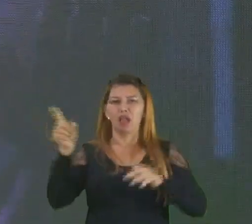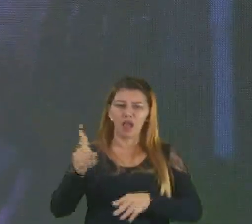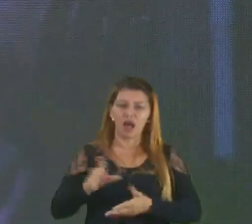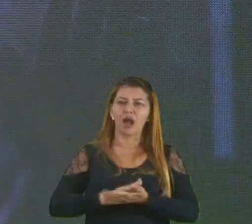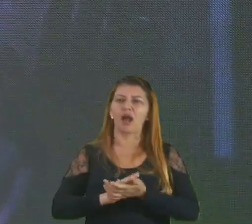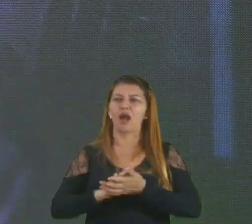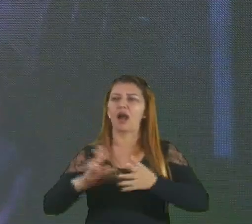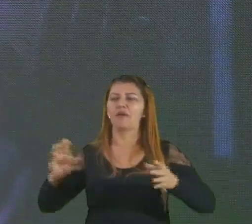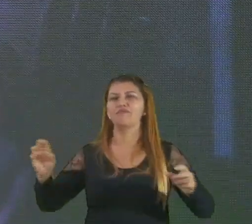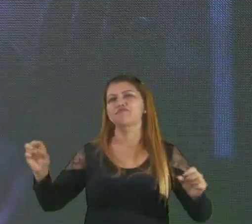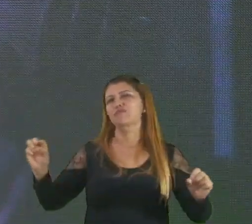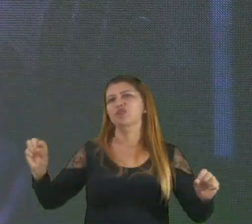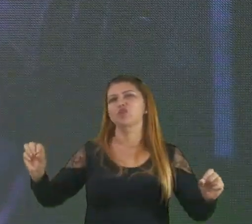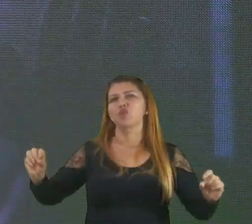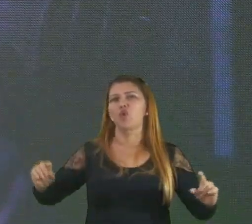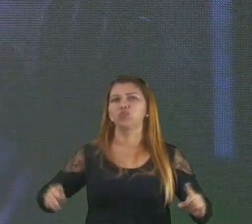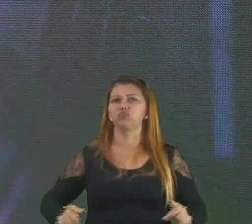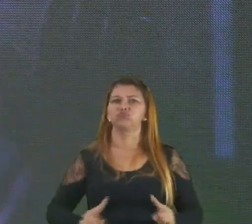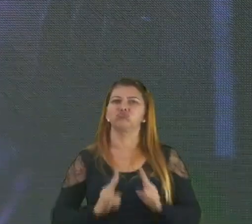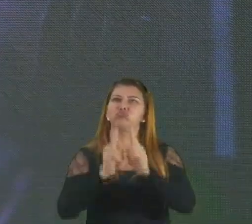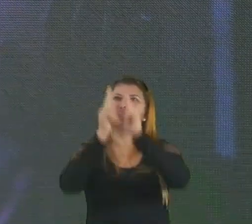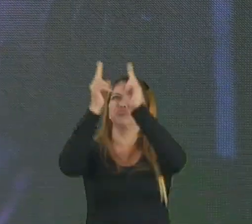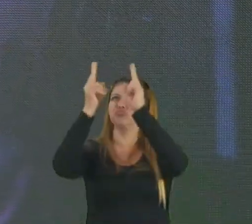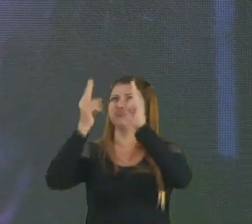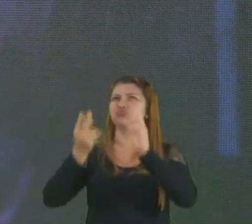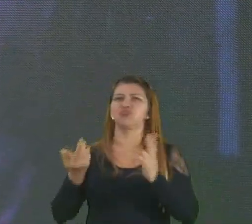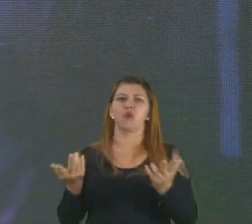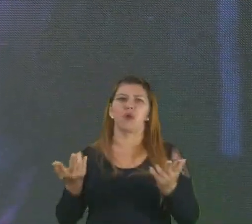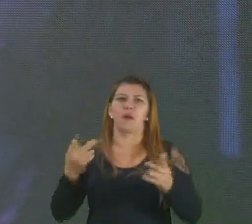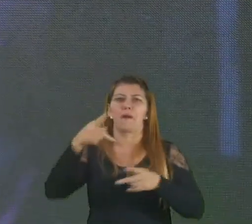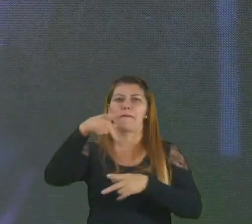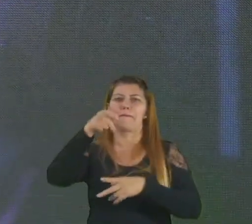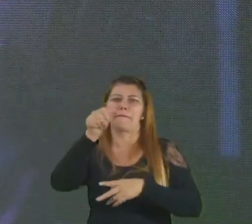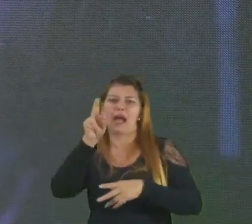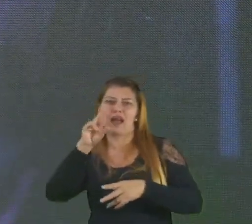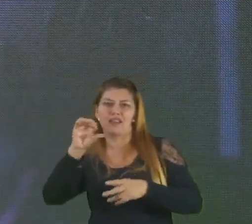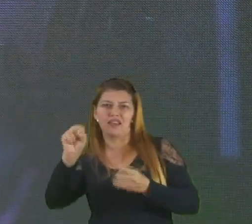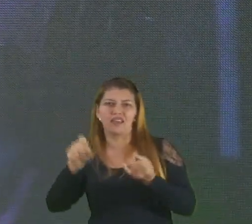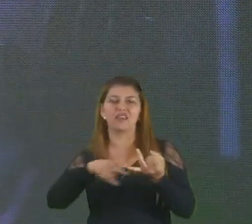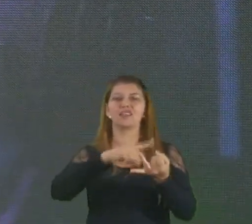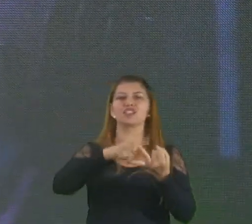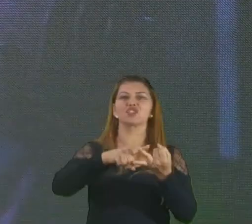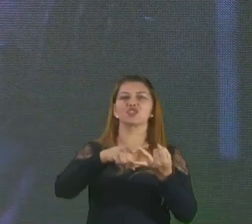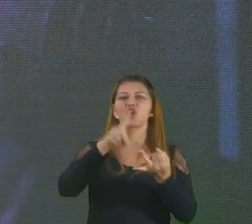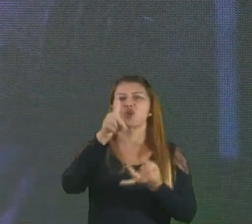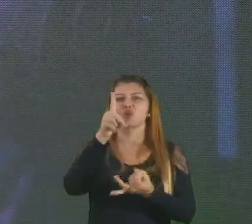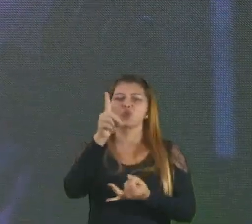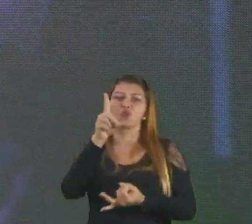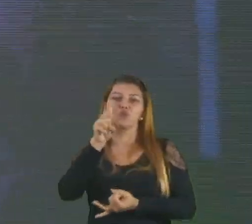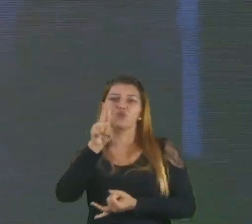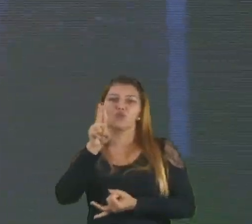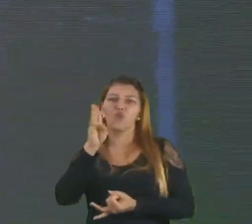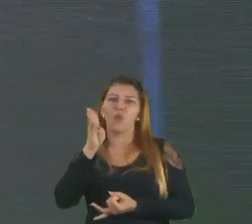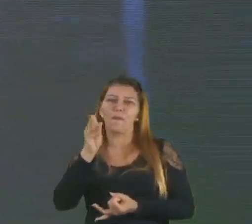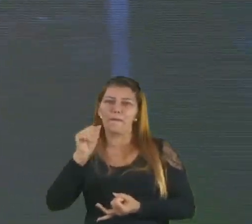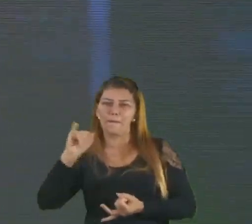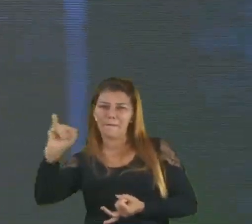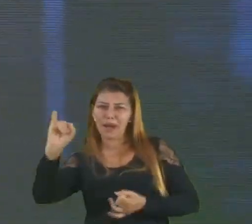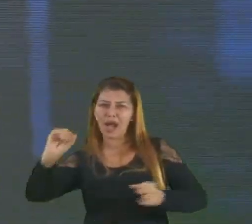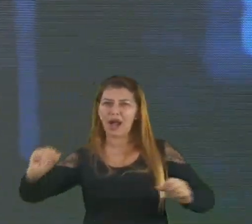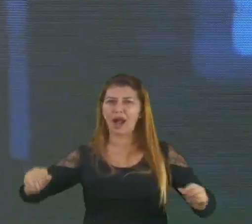de Nova York, nem os encantos de Paris. A Torre Eiffel vai cair, os rios deste